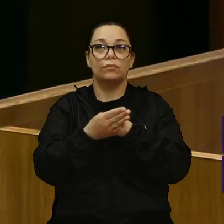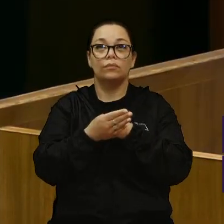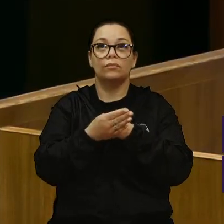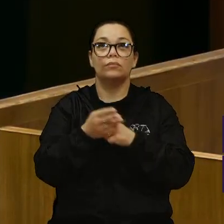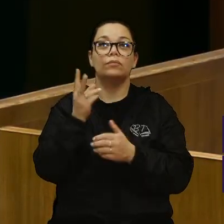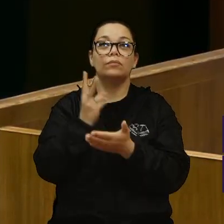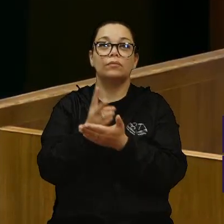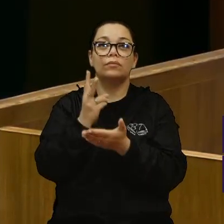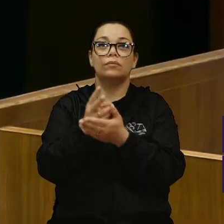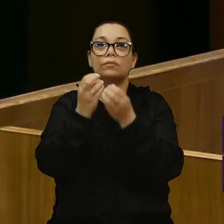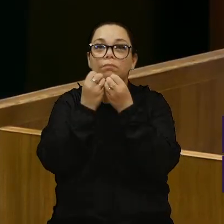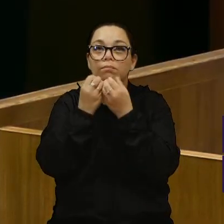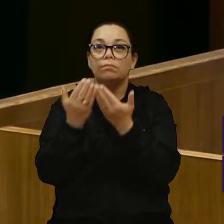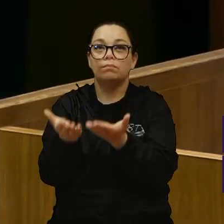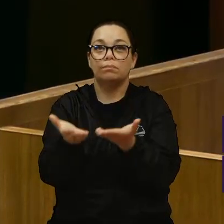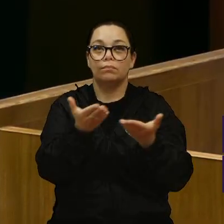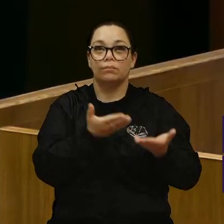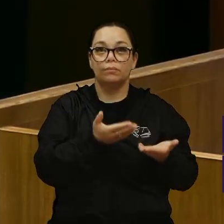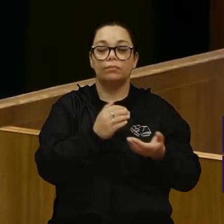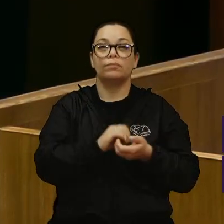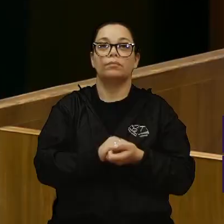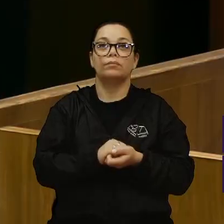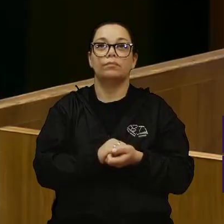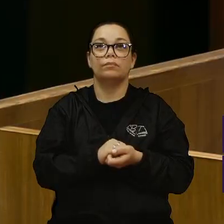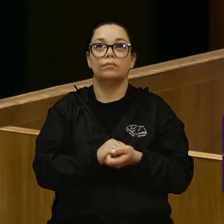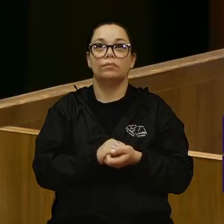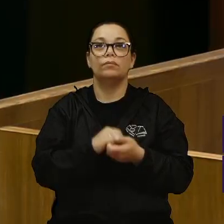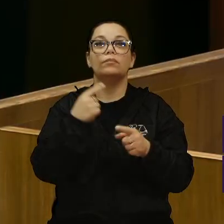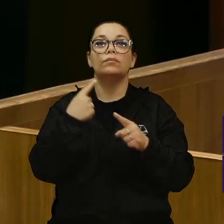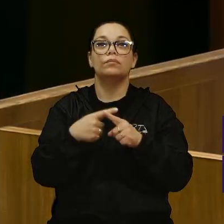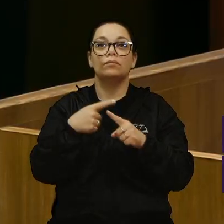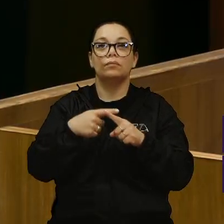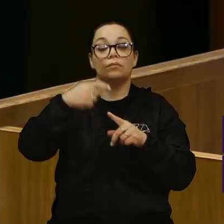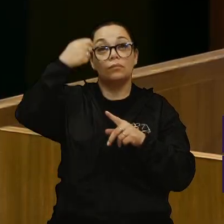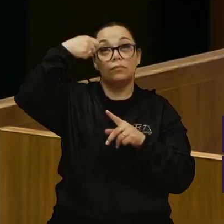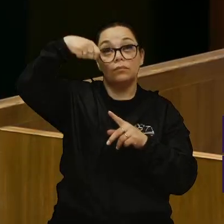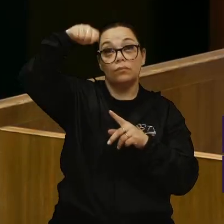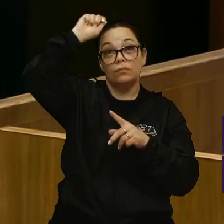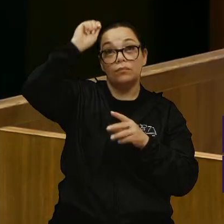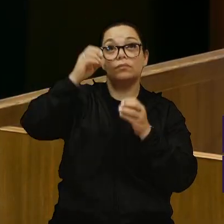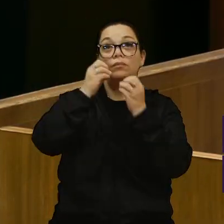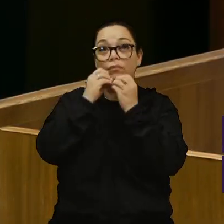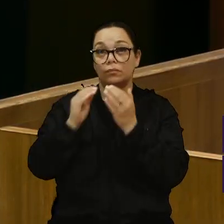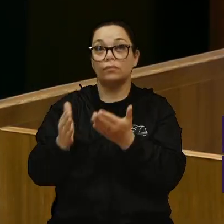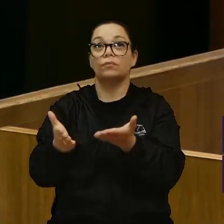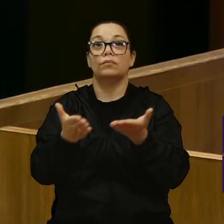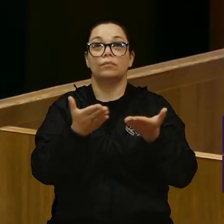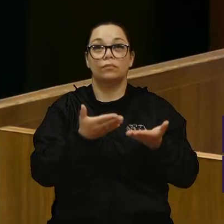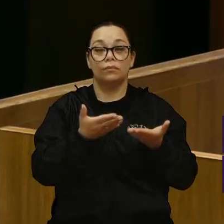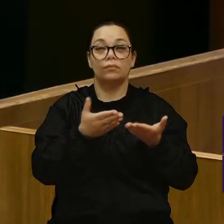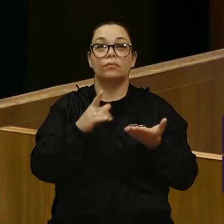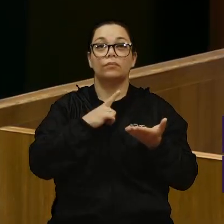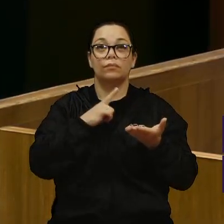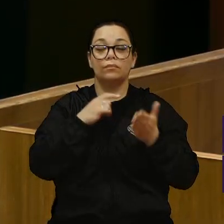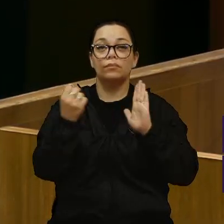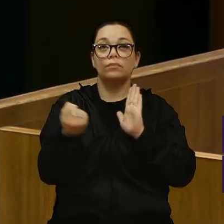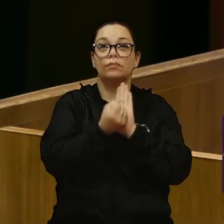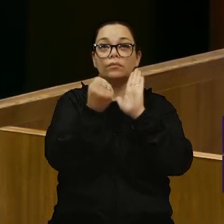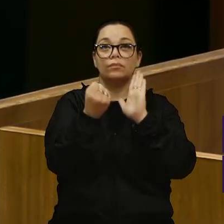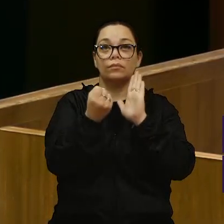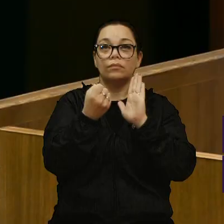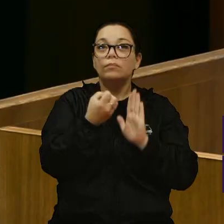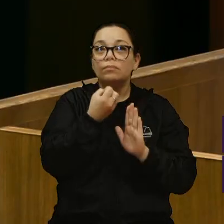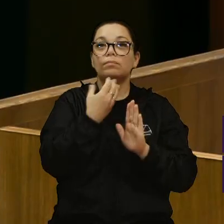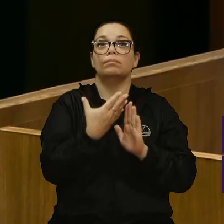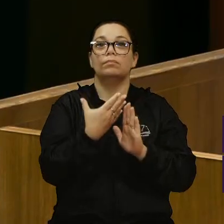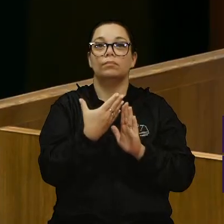sempre somos muito bem recebidos, porque a UX é bem recebida e ela tem uma imagem muito